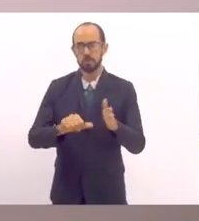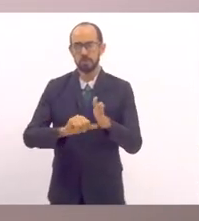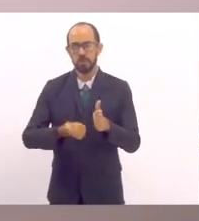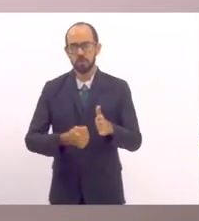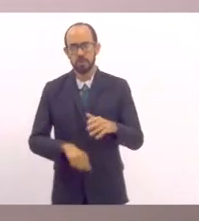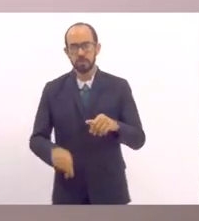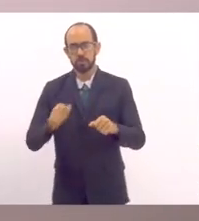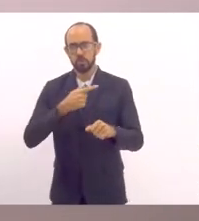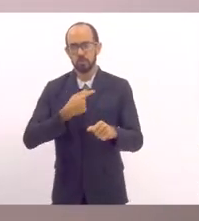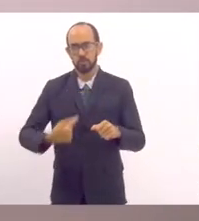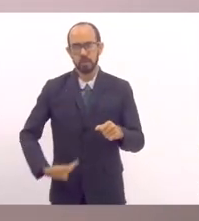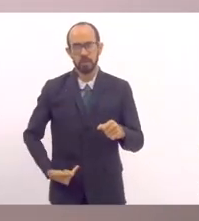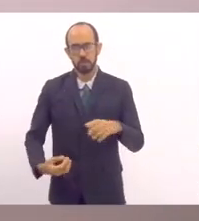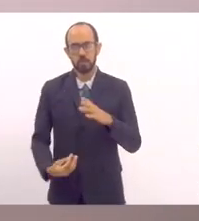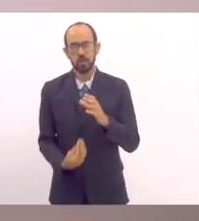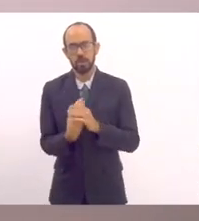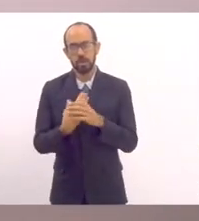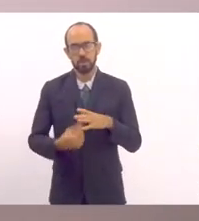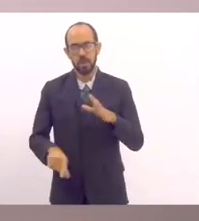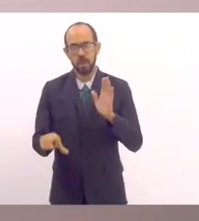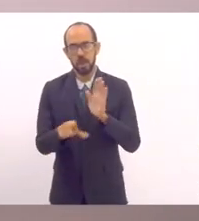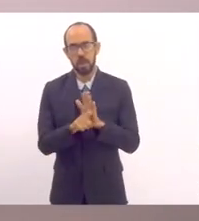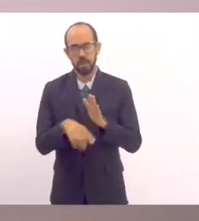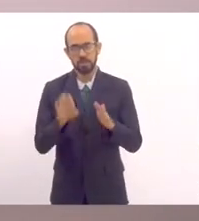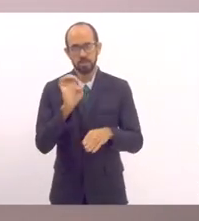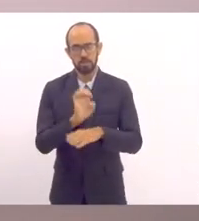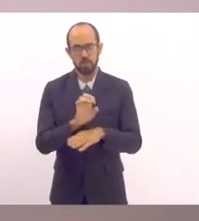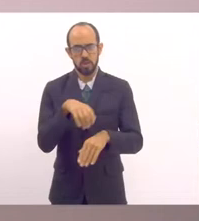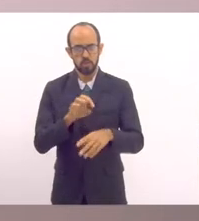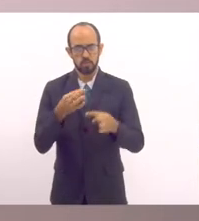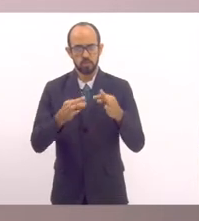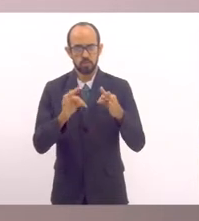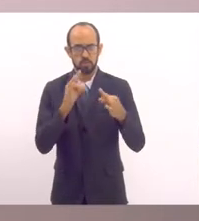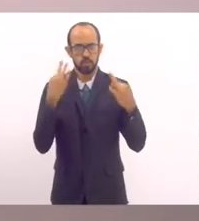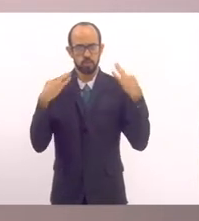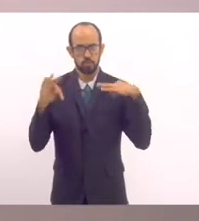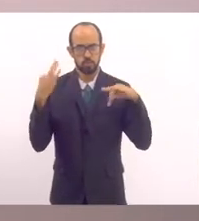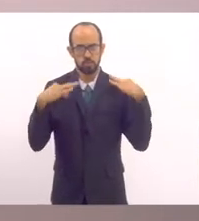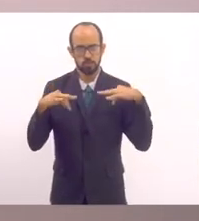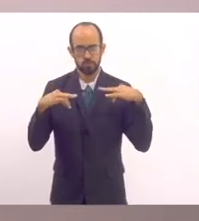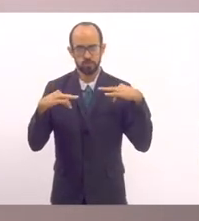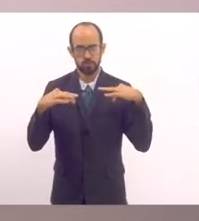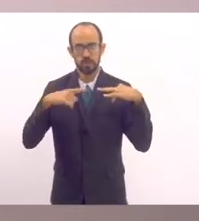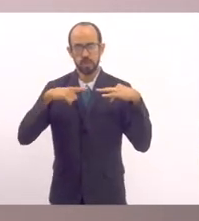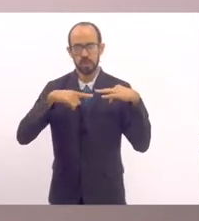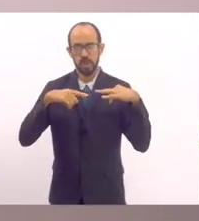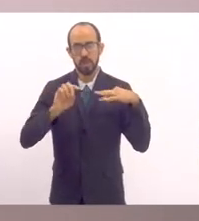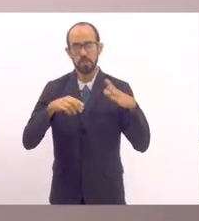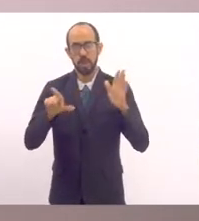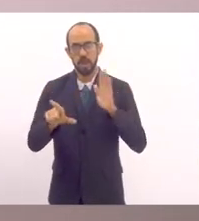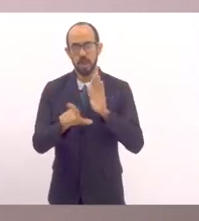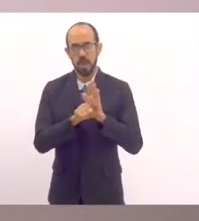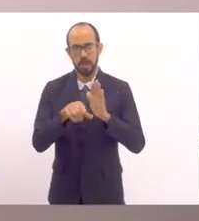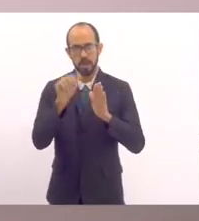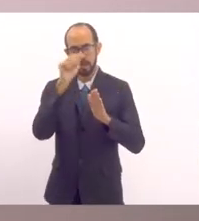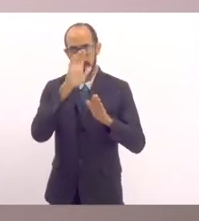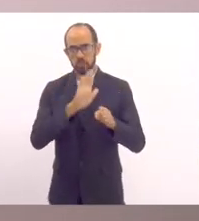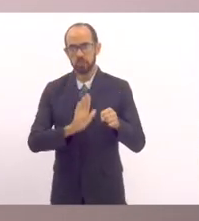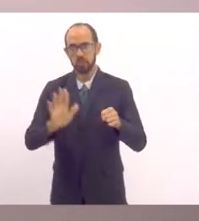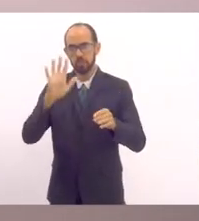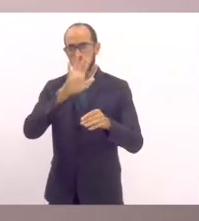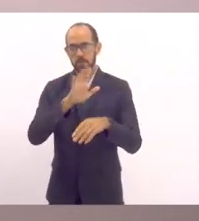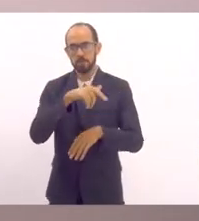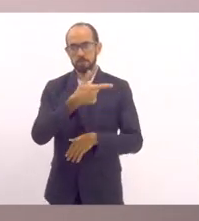lei estadual de turismo. Muitos outros, nós temos uma lei nacional do turismo, que é